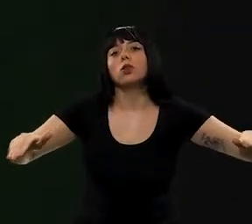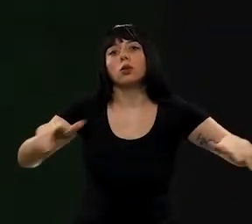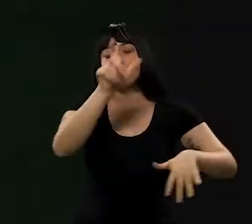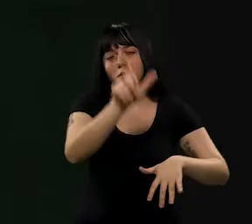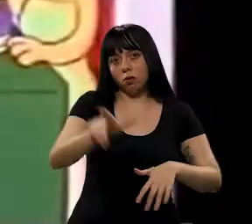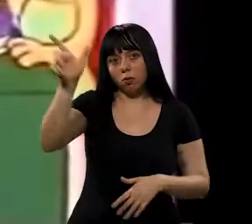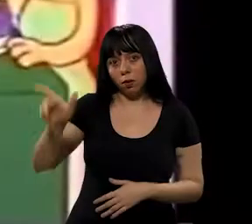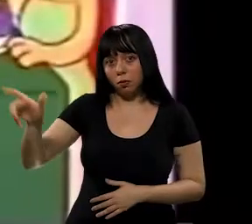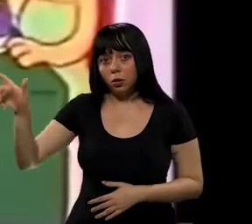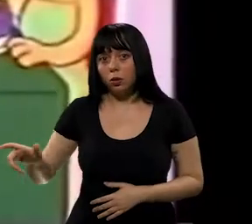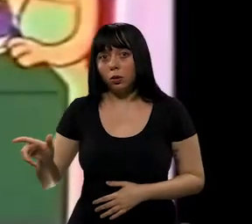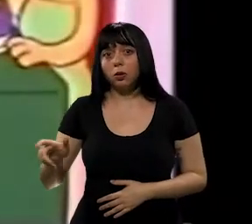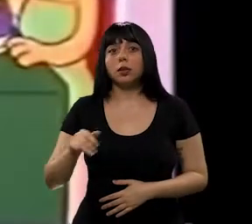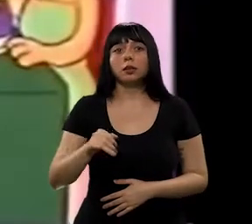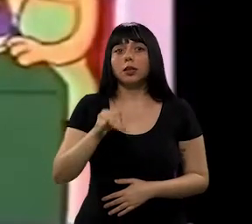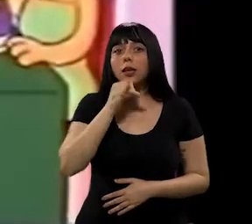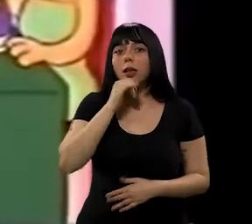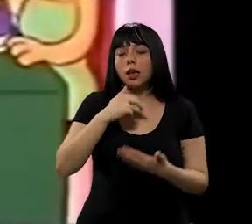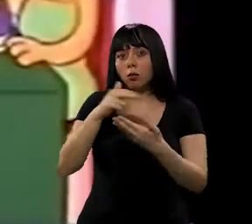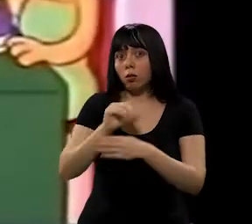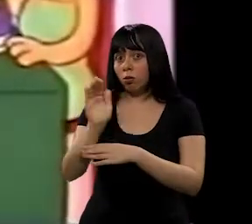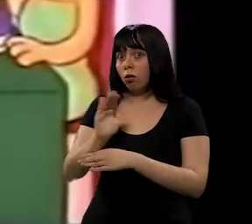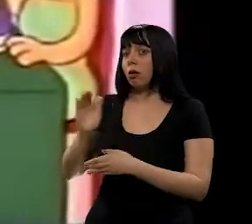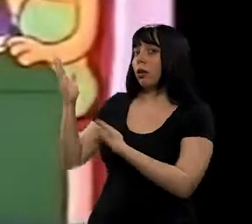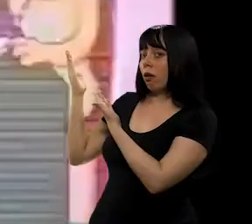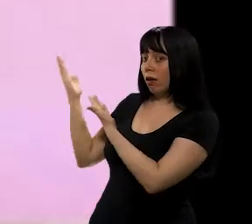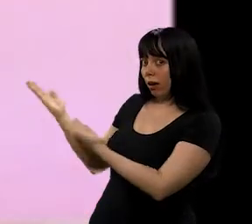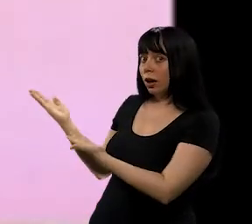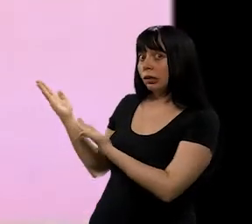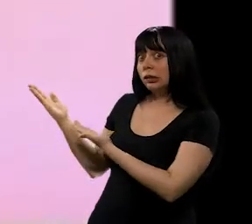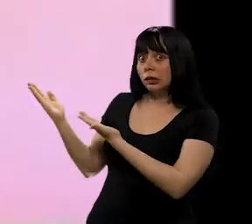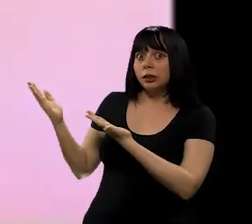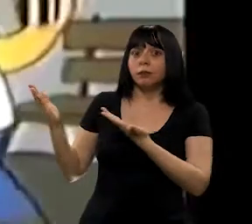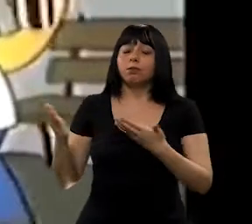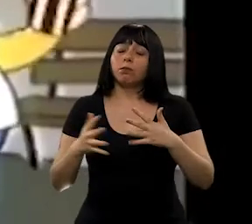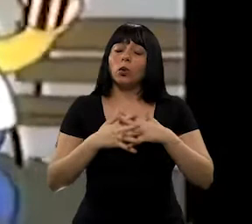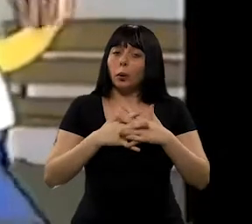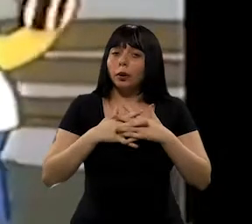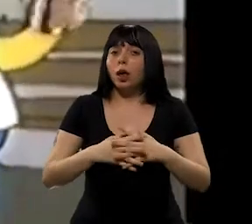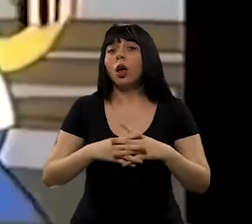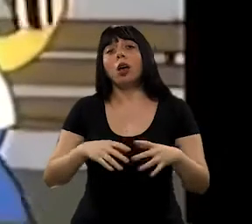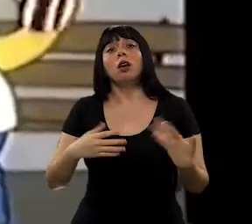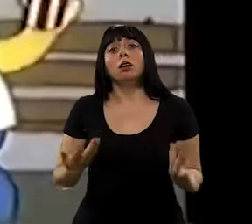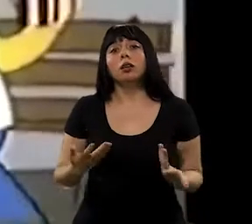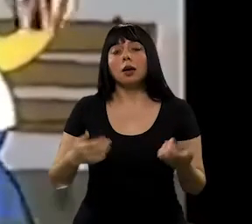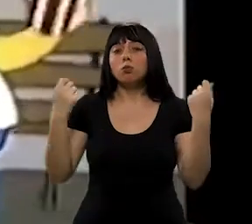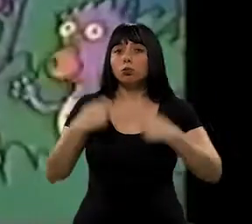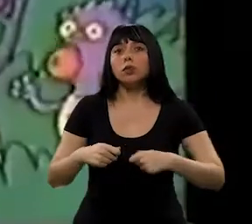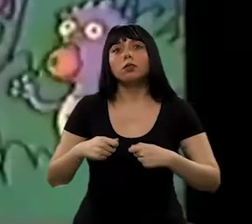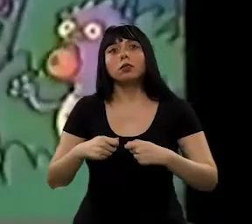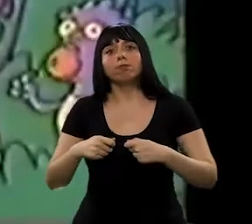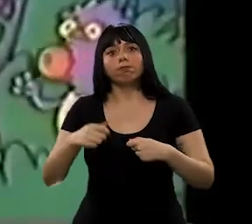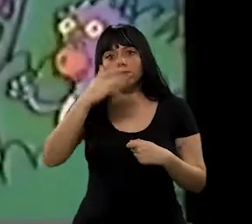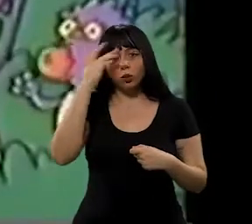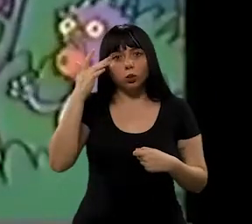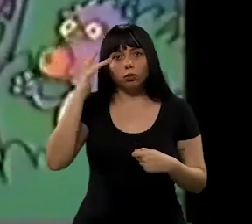possíveis. Os Simpsons, de 1989, ainda é considerada uma série divisora de águas, provando que é possível também criar